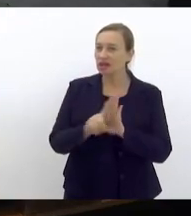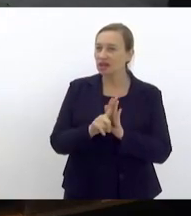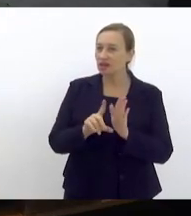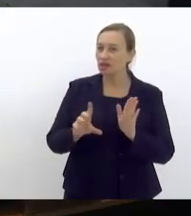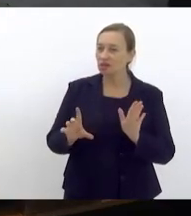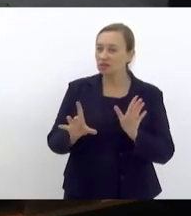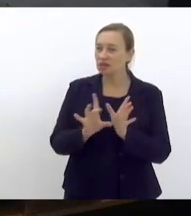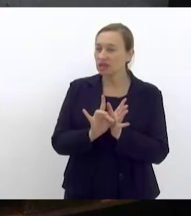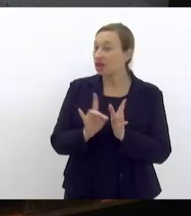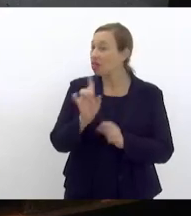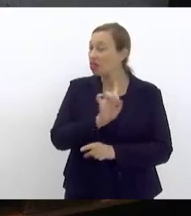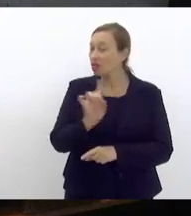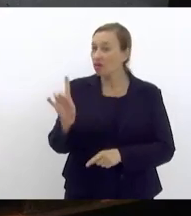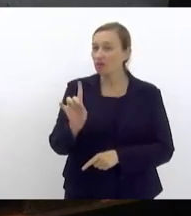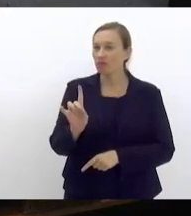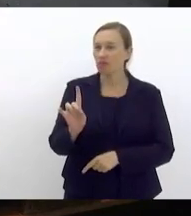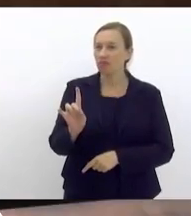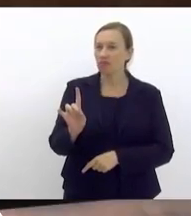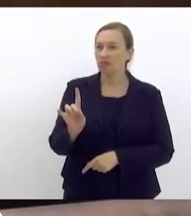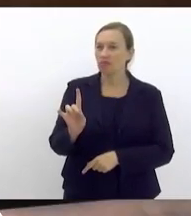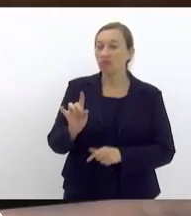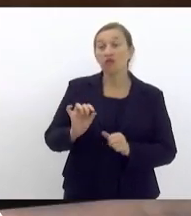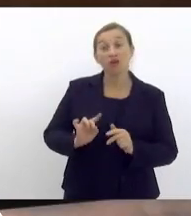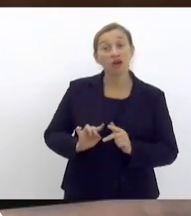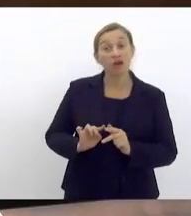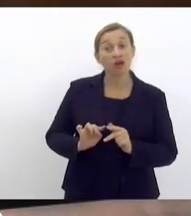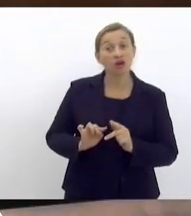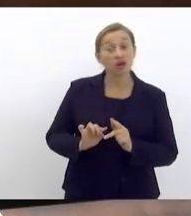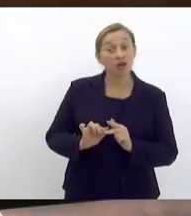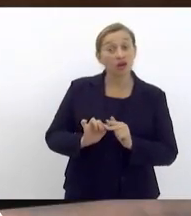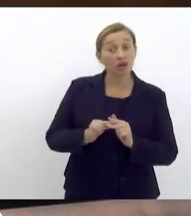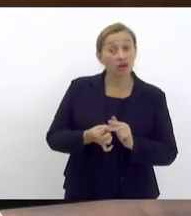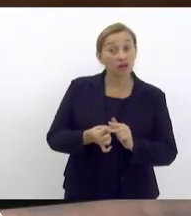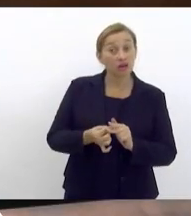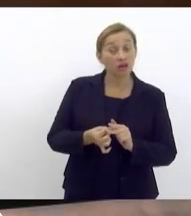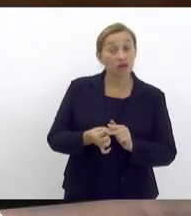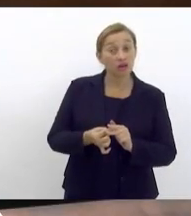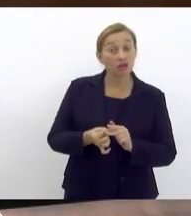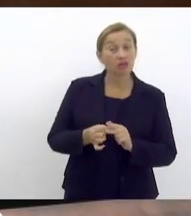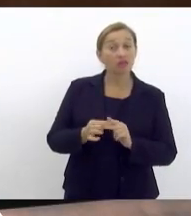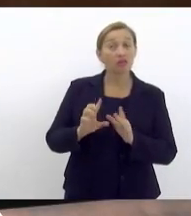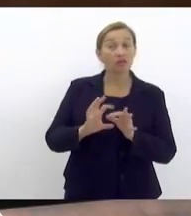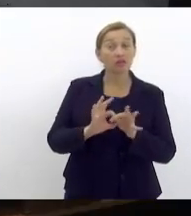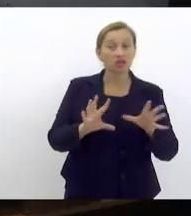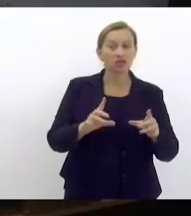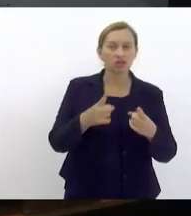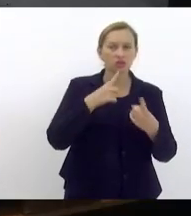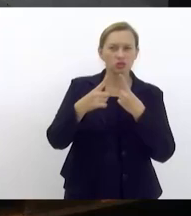não ele foi alterado a espécie de Ito legislativo